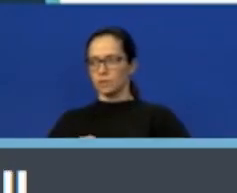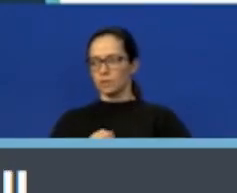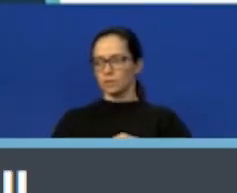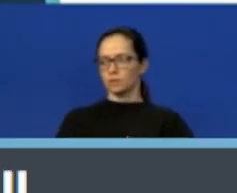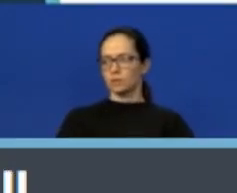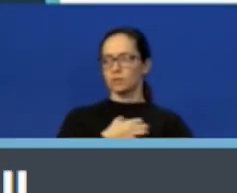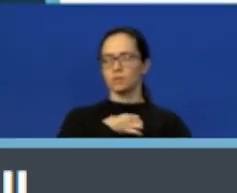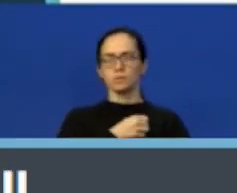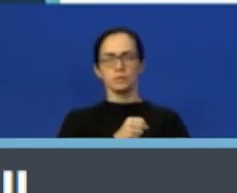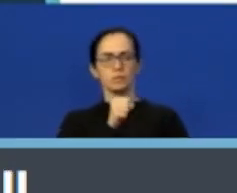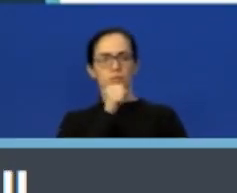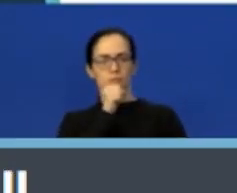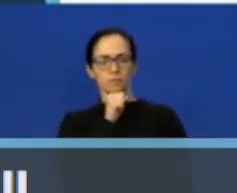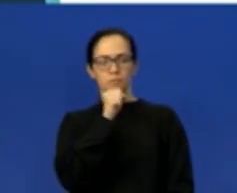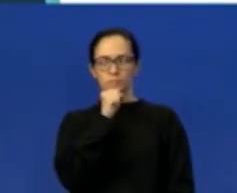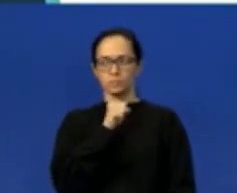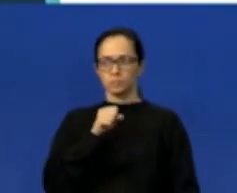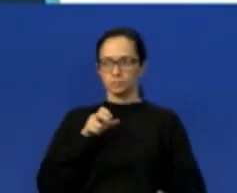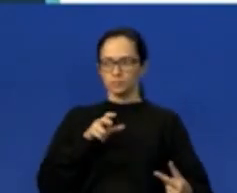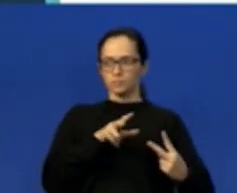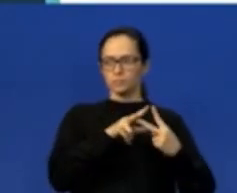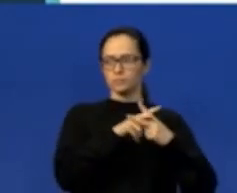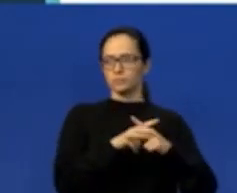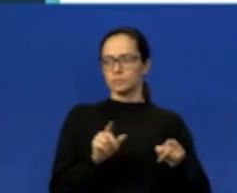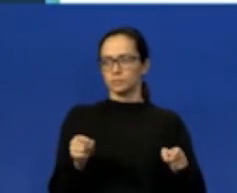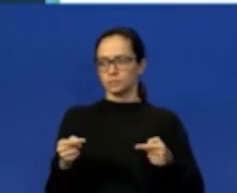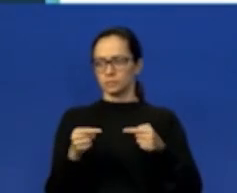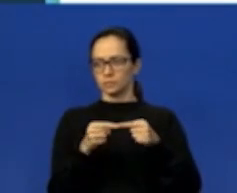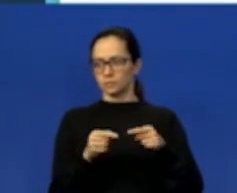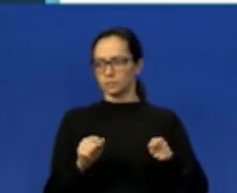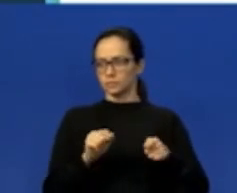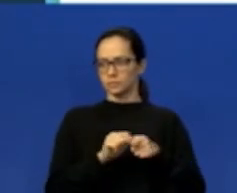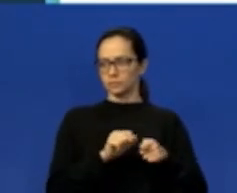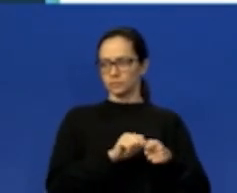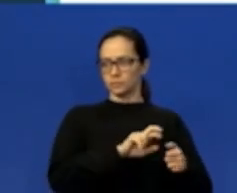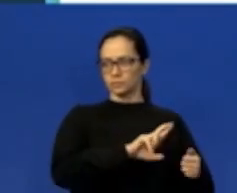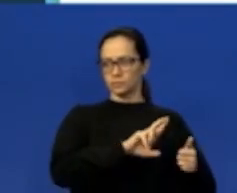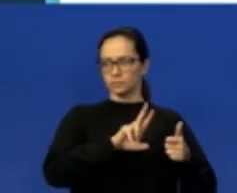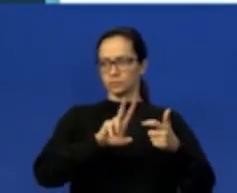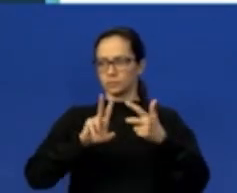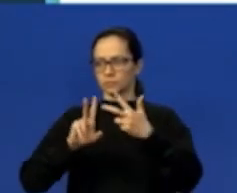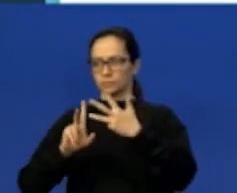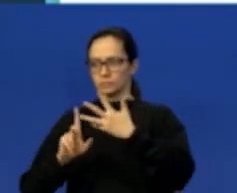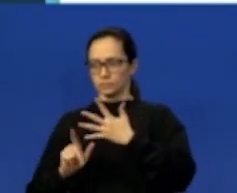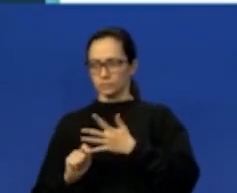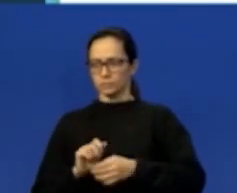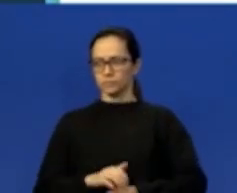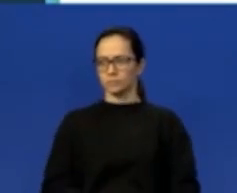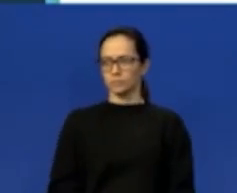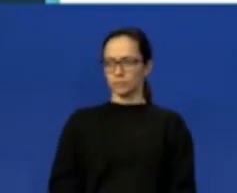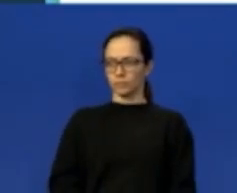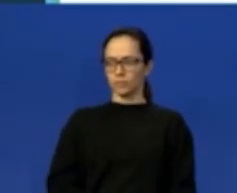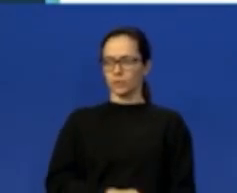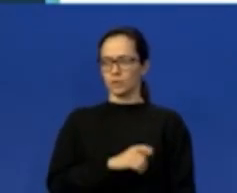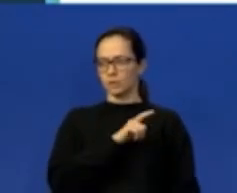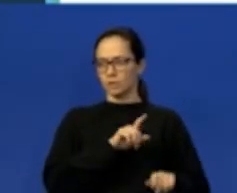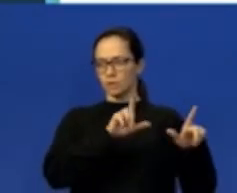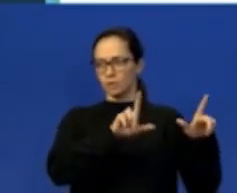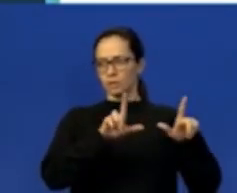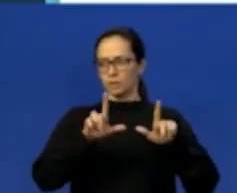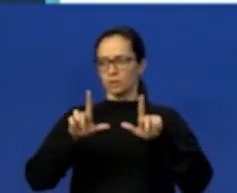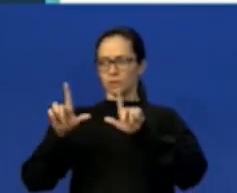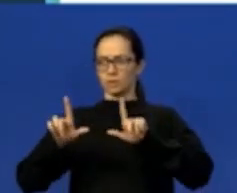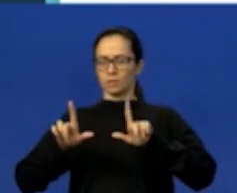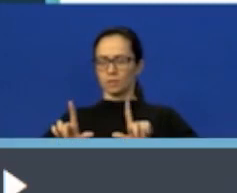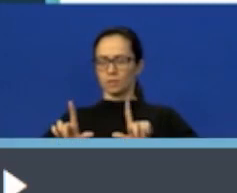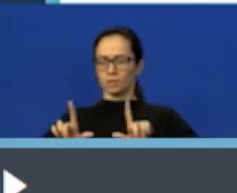aqui por idosas, né? Vocês podem ver também o Tai Chi Chuan, que é muito praticado na China, nos parques,